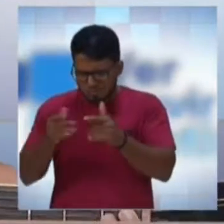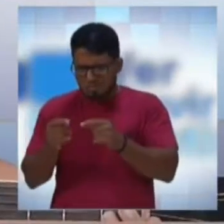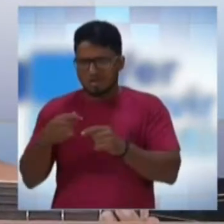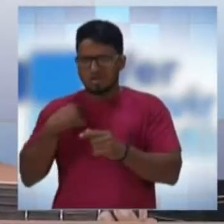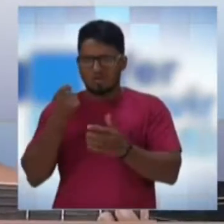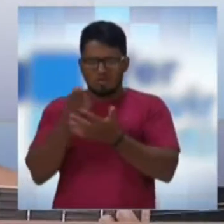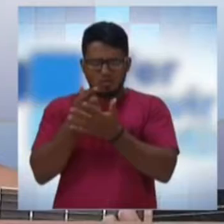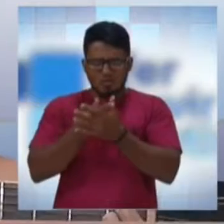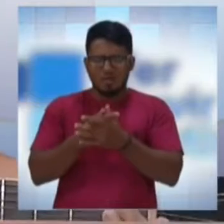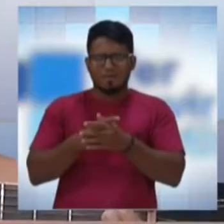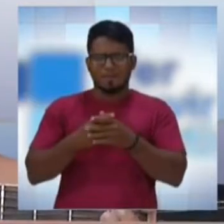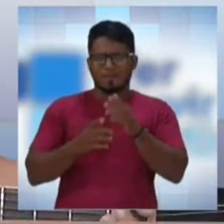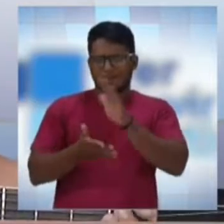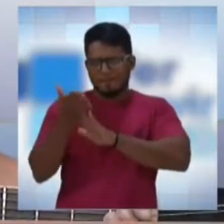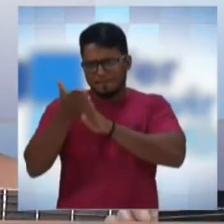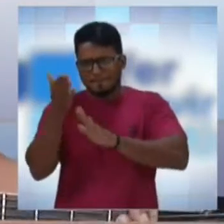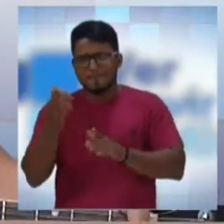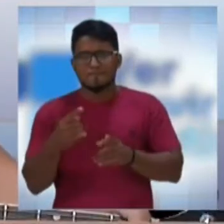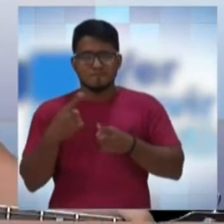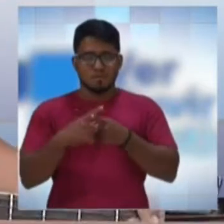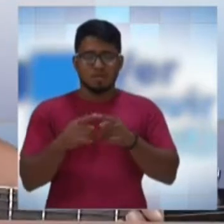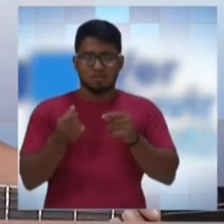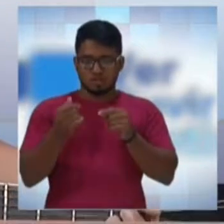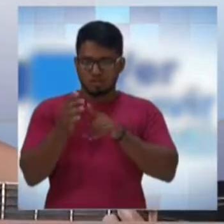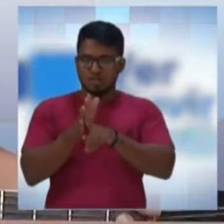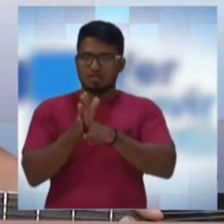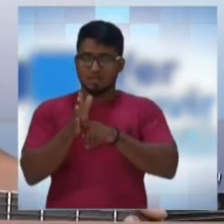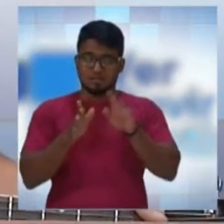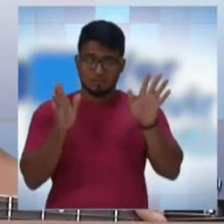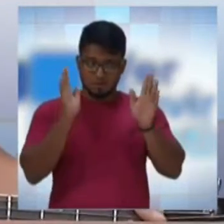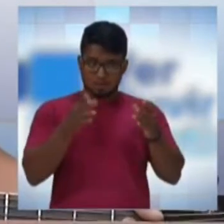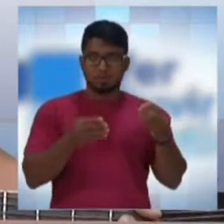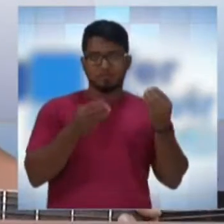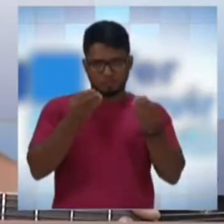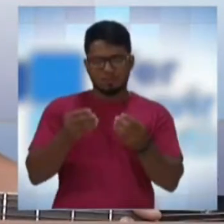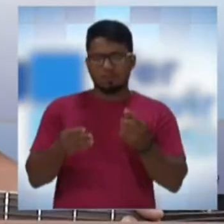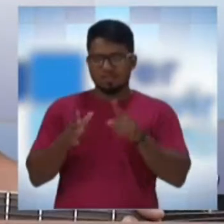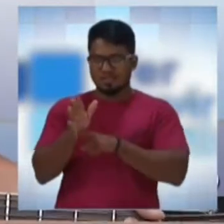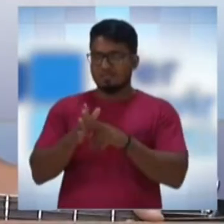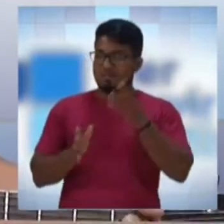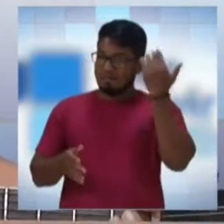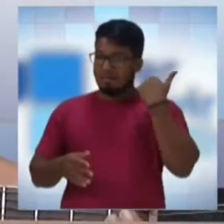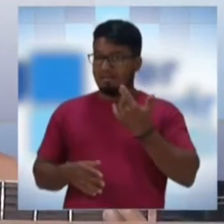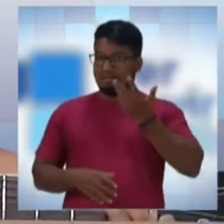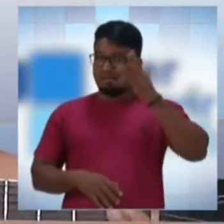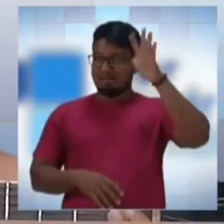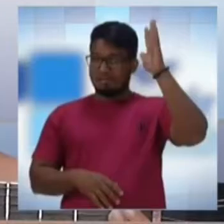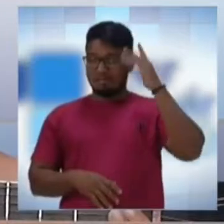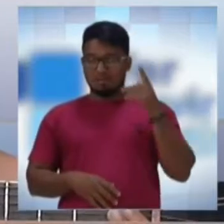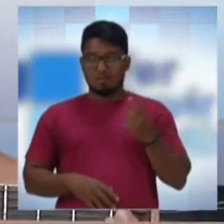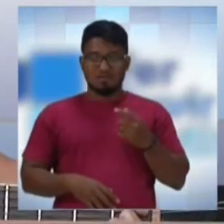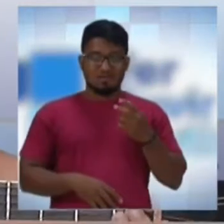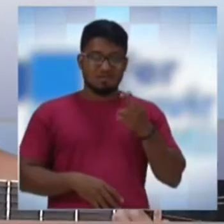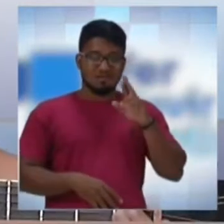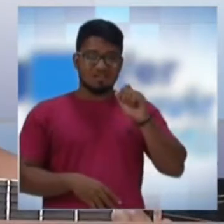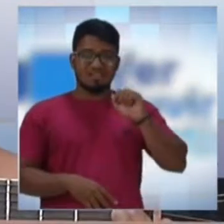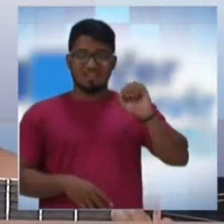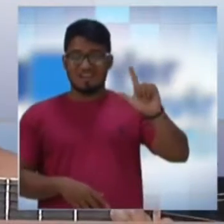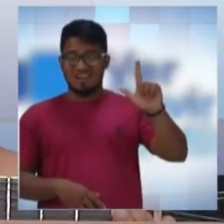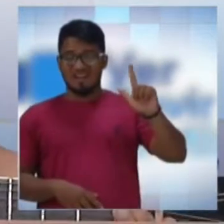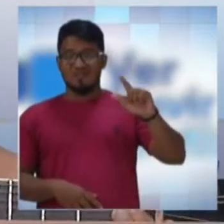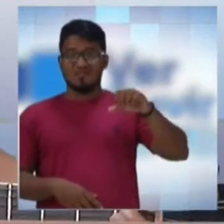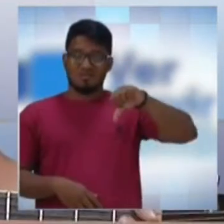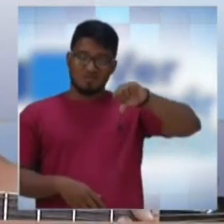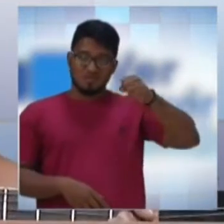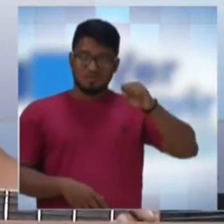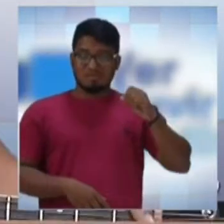ir, das passagens, né? Porque o dinheiro dos exames a fundação mandou, porque os exames eram caríssimos naquela época. Sabe que o real em